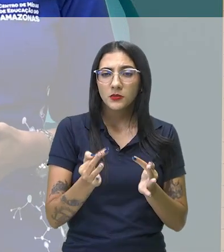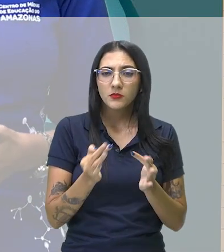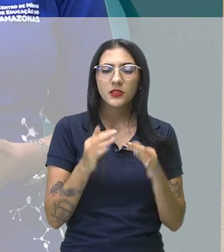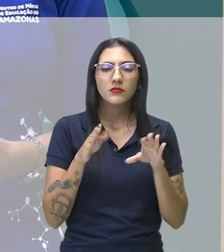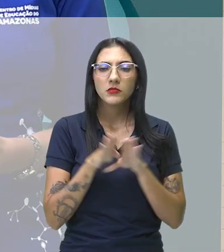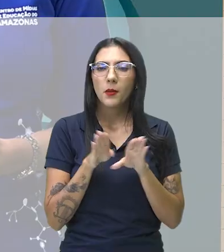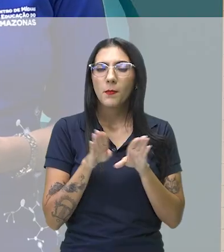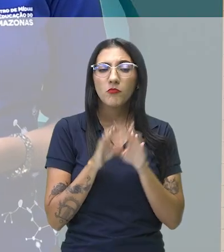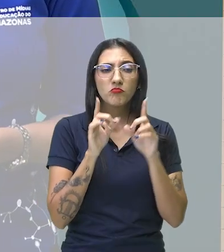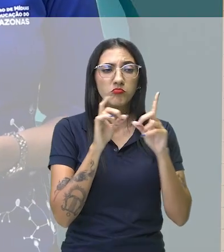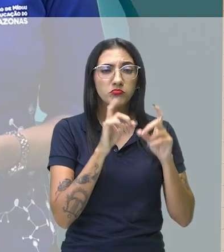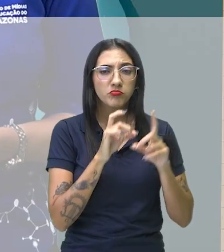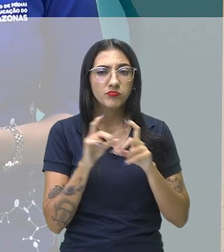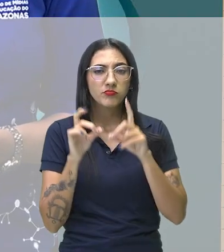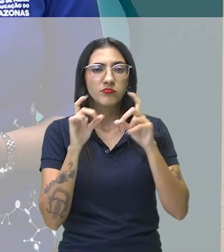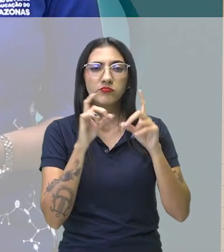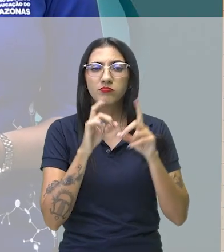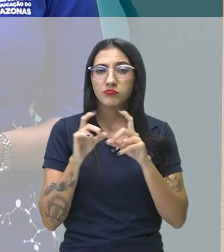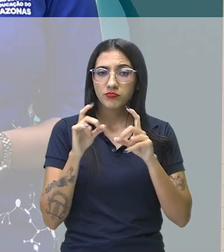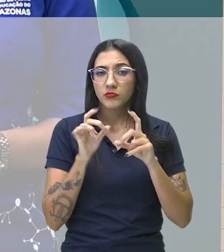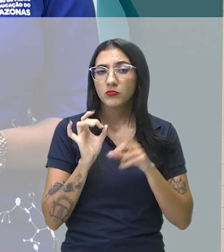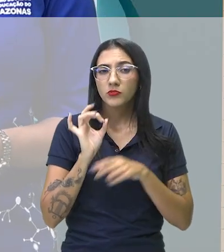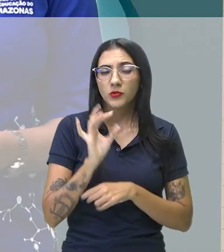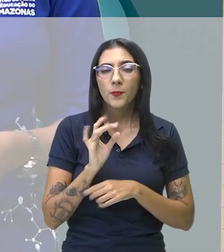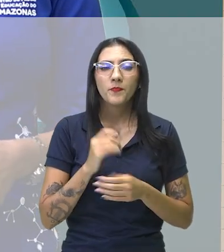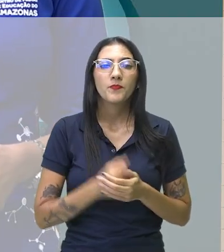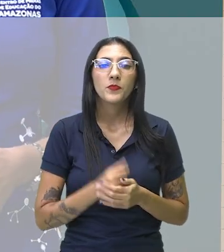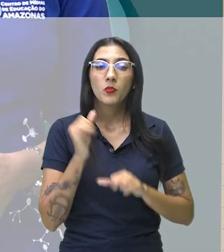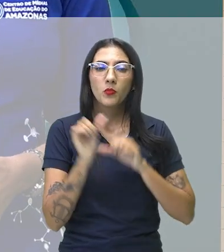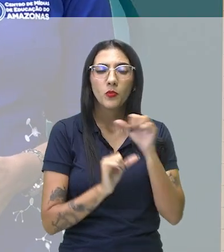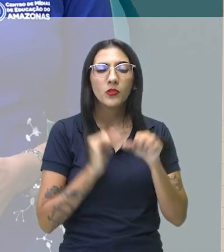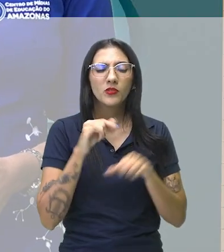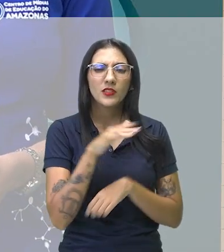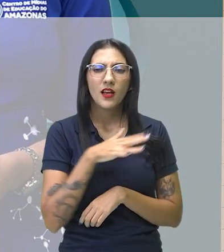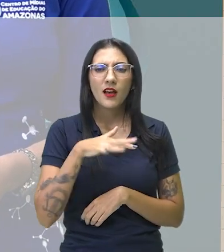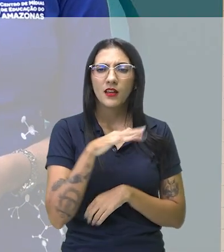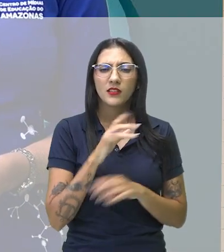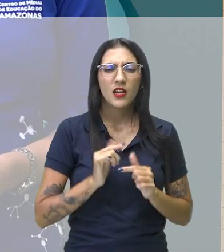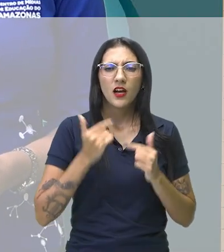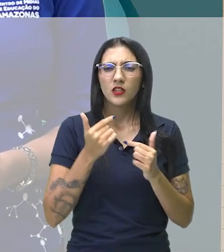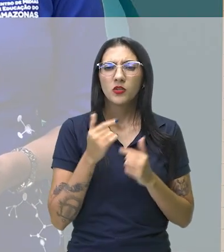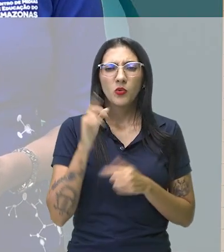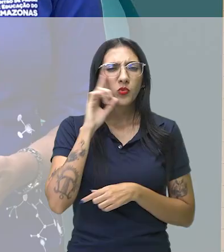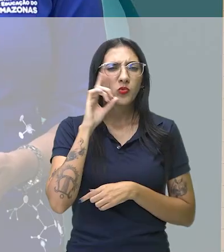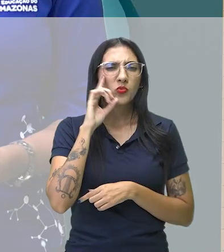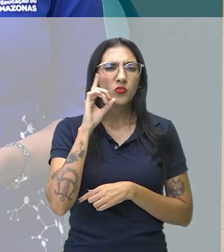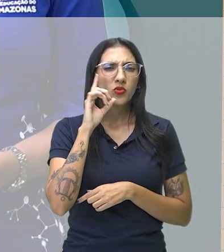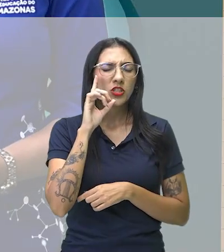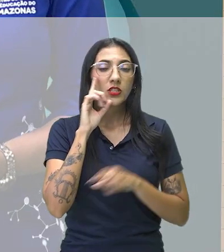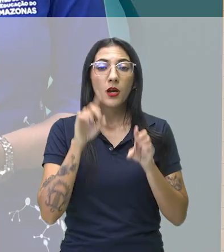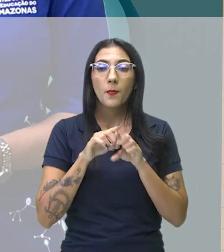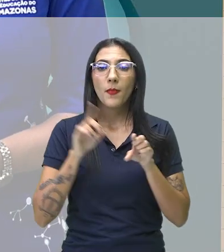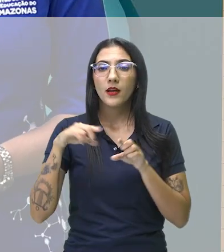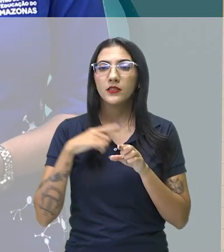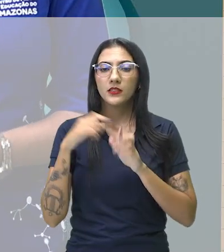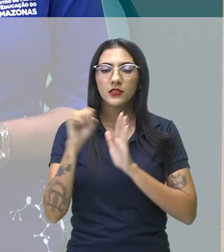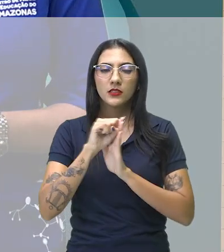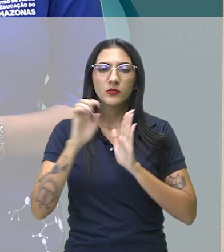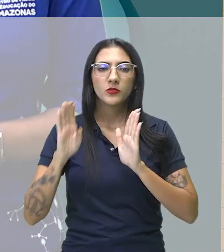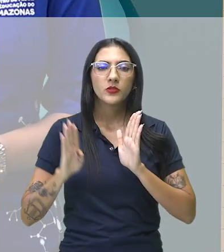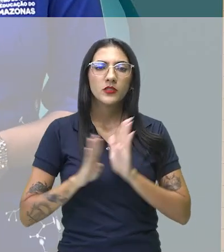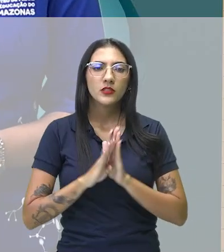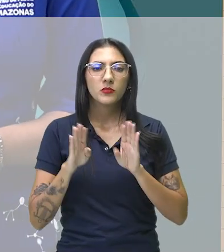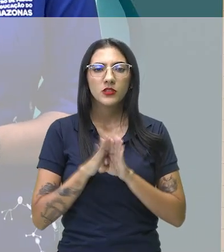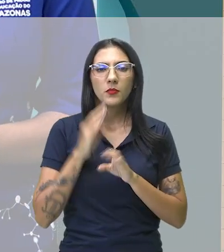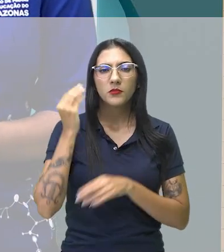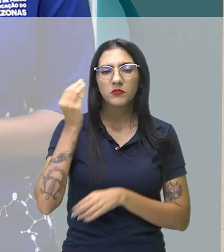em uso transcende do mero registro documental, transformando cenas cotidianas em símbolos universais de resistência